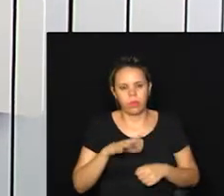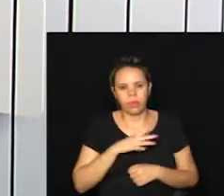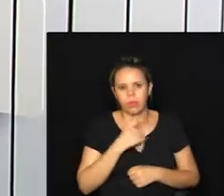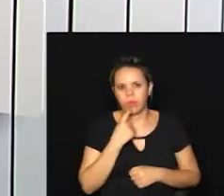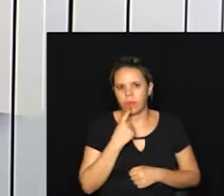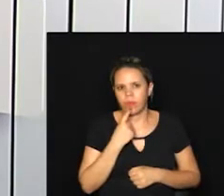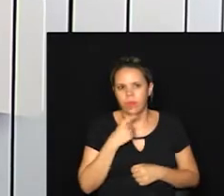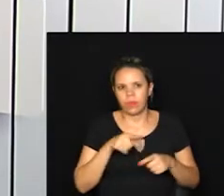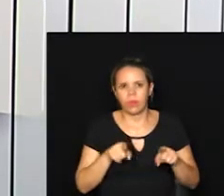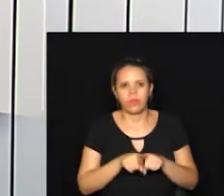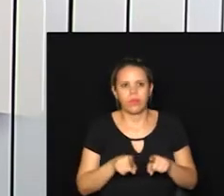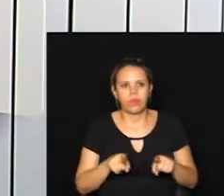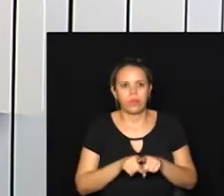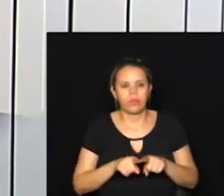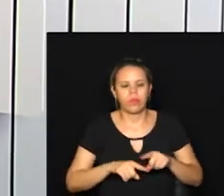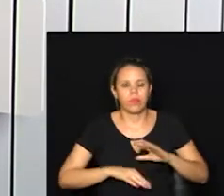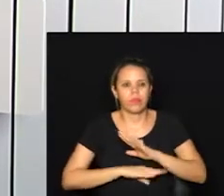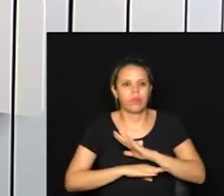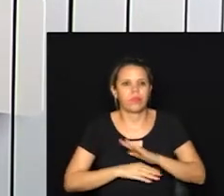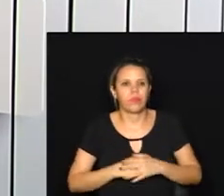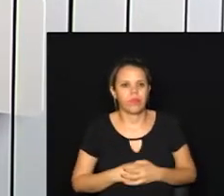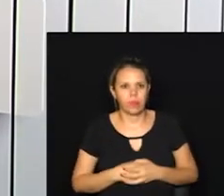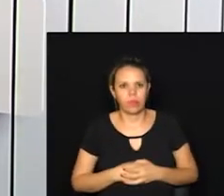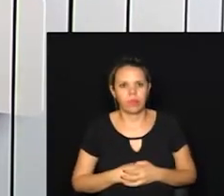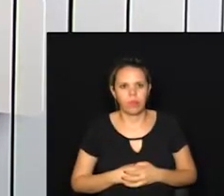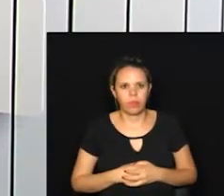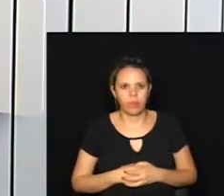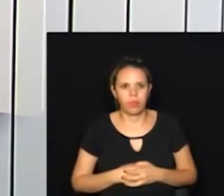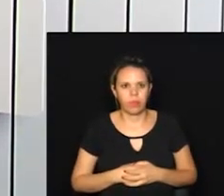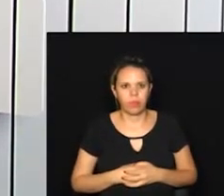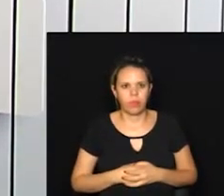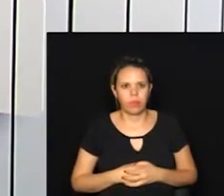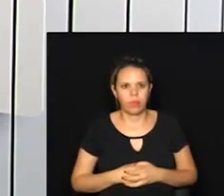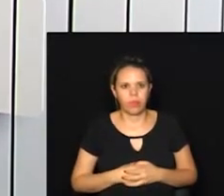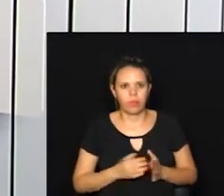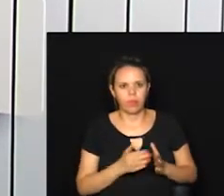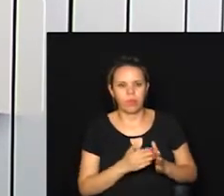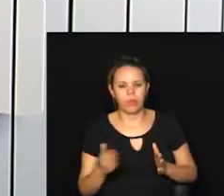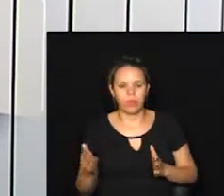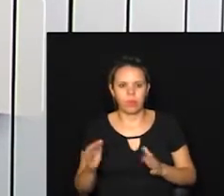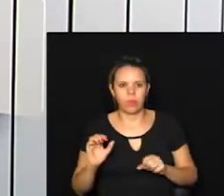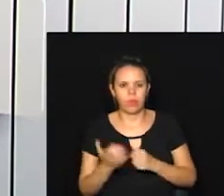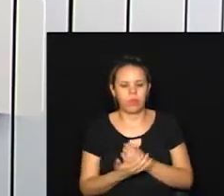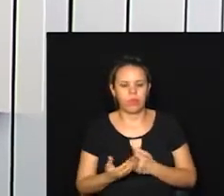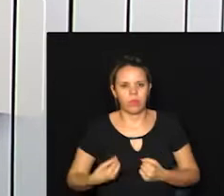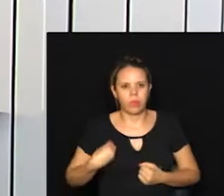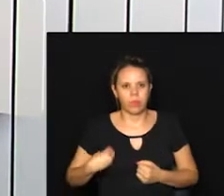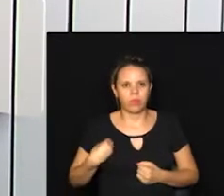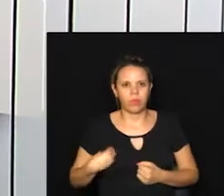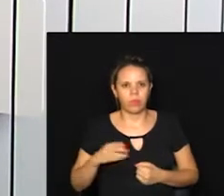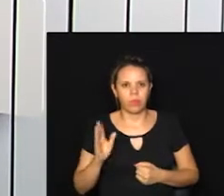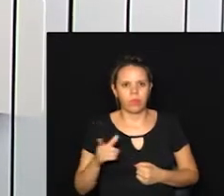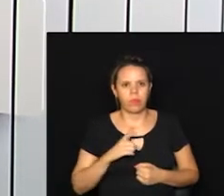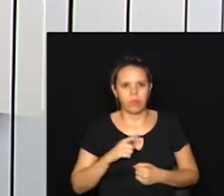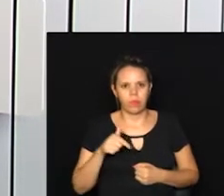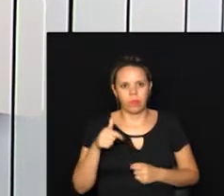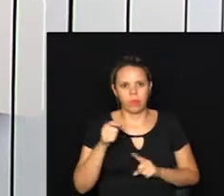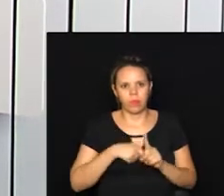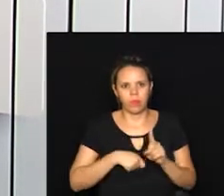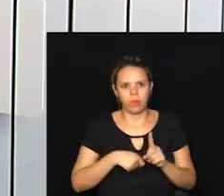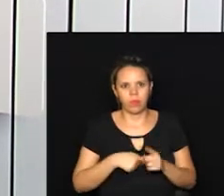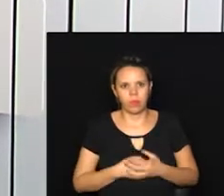Campinas e também do Legislativo Campineiro. Olha só, gente, durante esta pandemia que nós estamos vivendo, já há 7